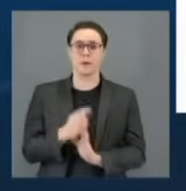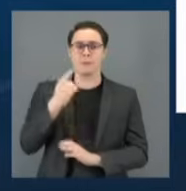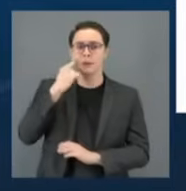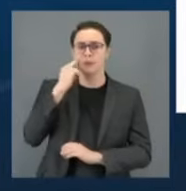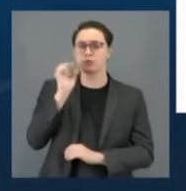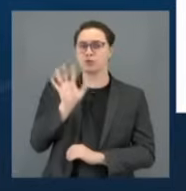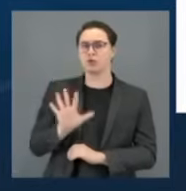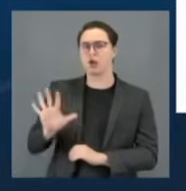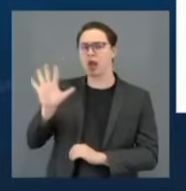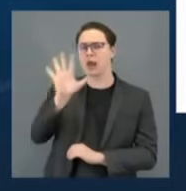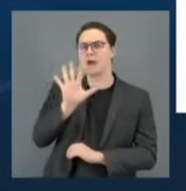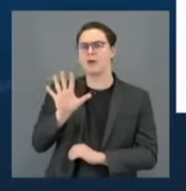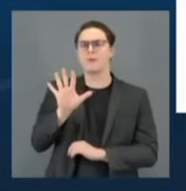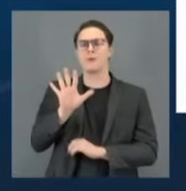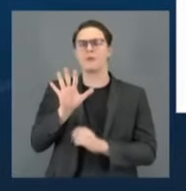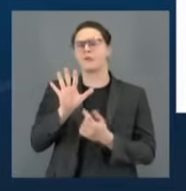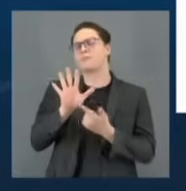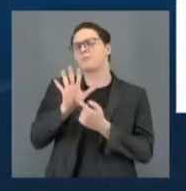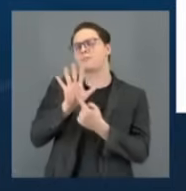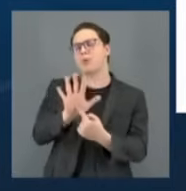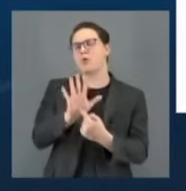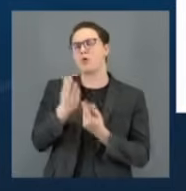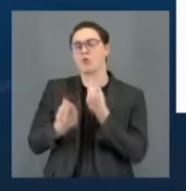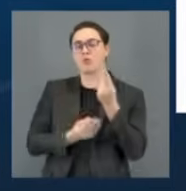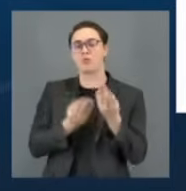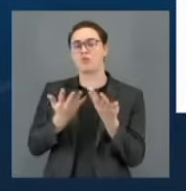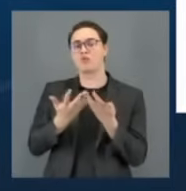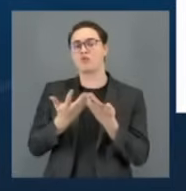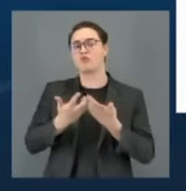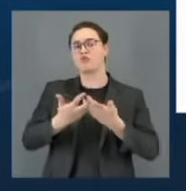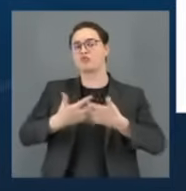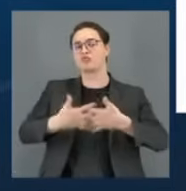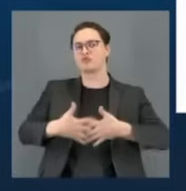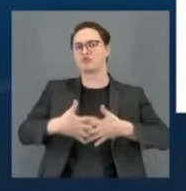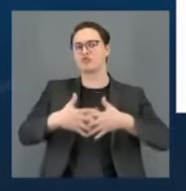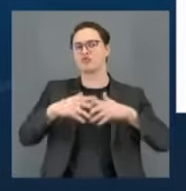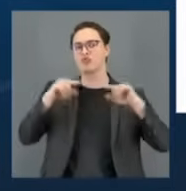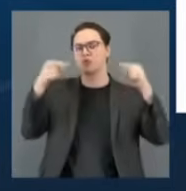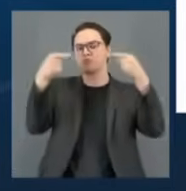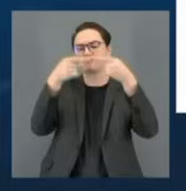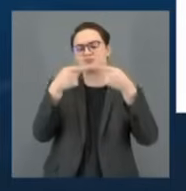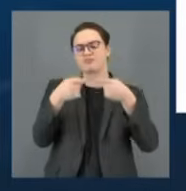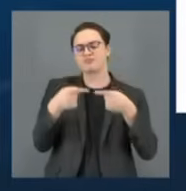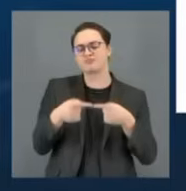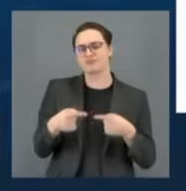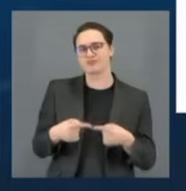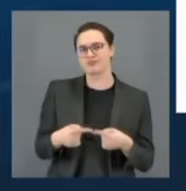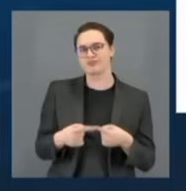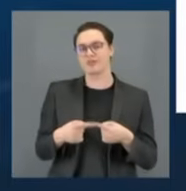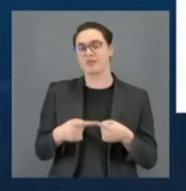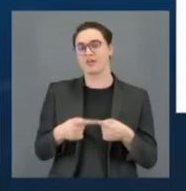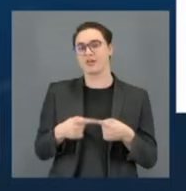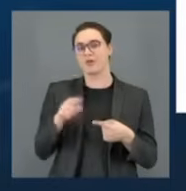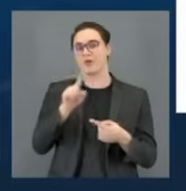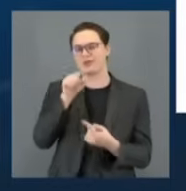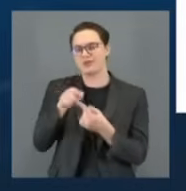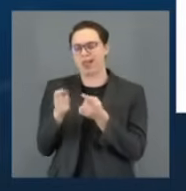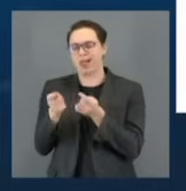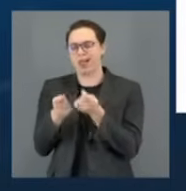geral que mostra o funcionamento de como que se conectam as instituições em prol da censura.